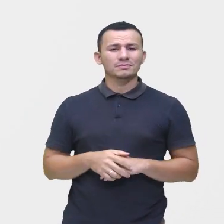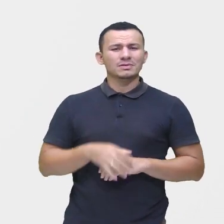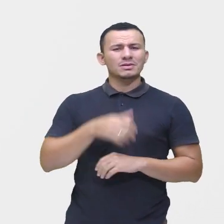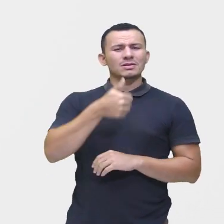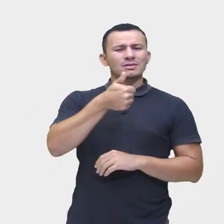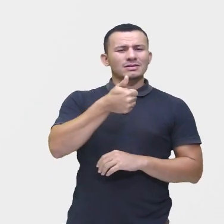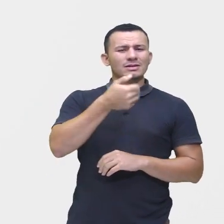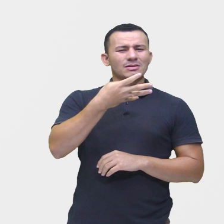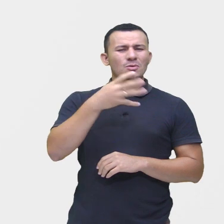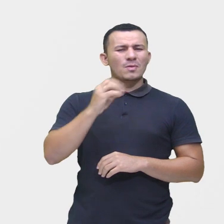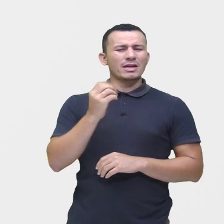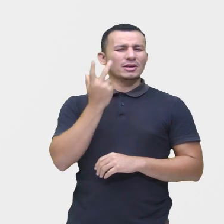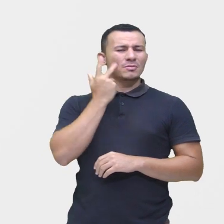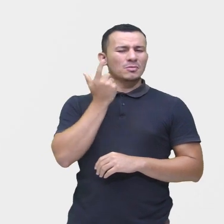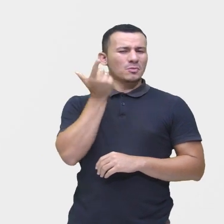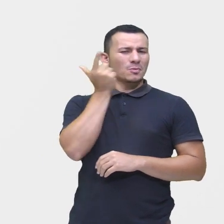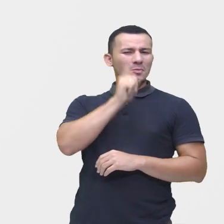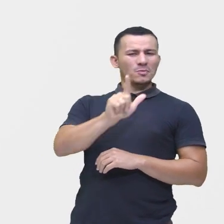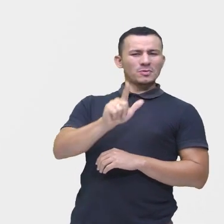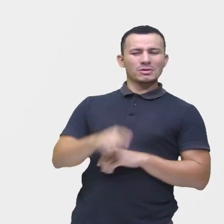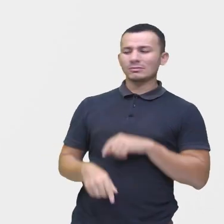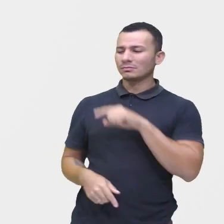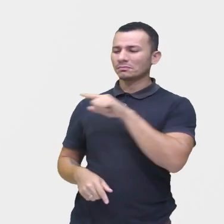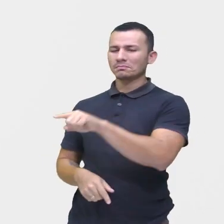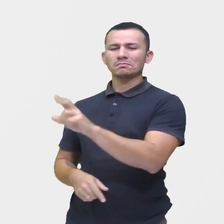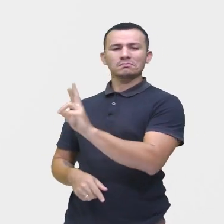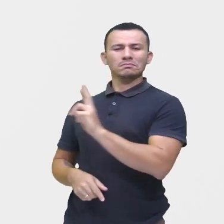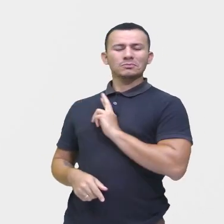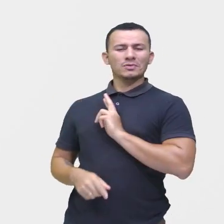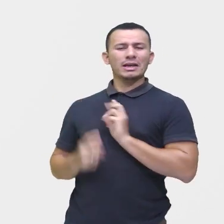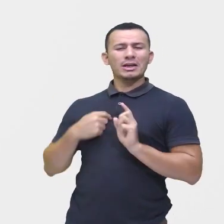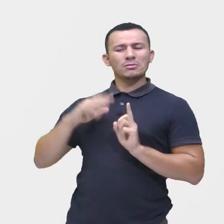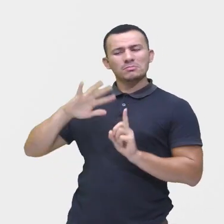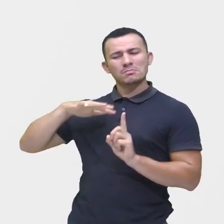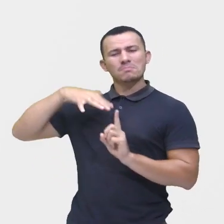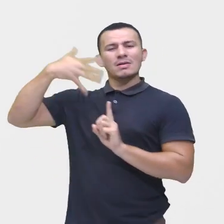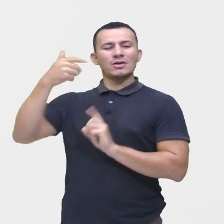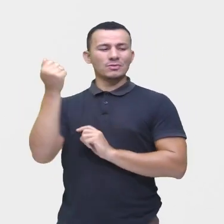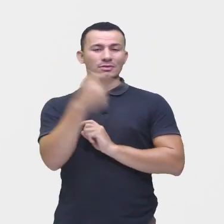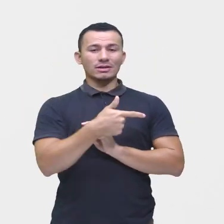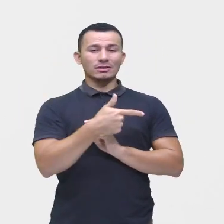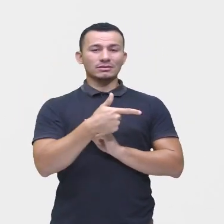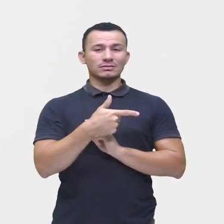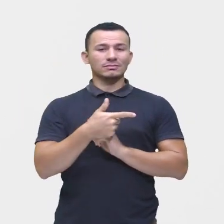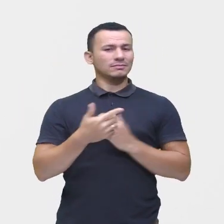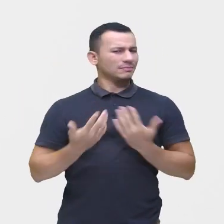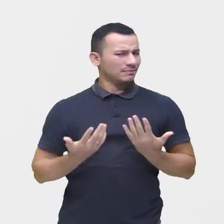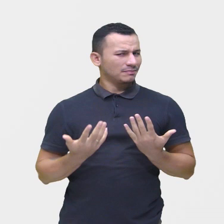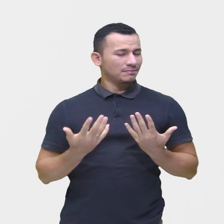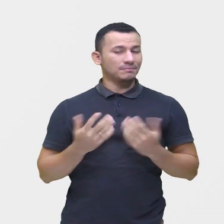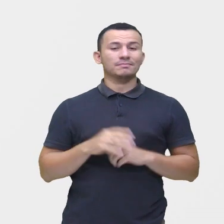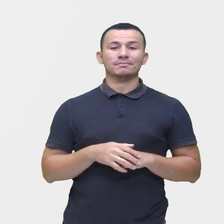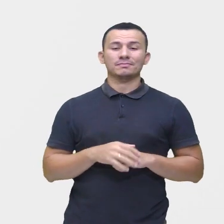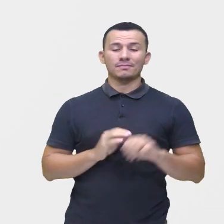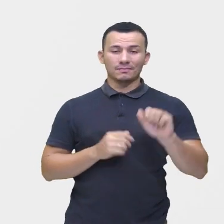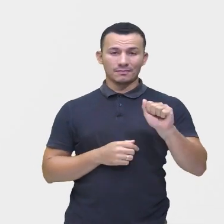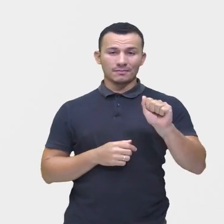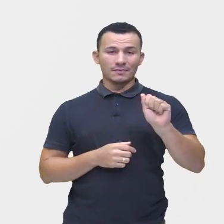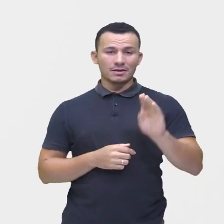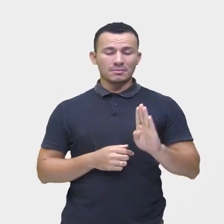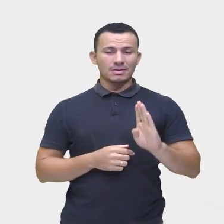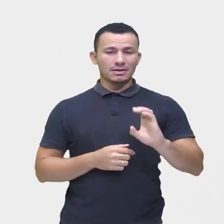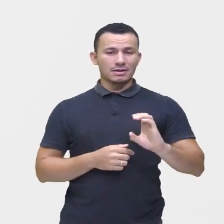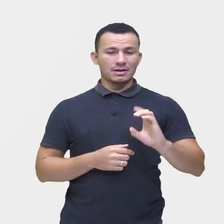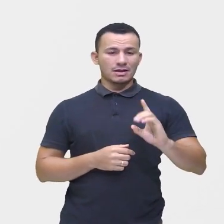140 bombons. E a outra diz, ganhei o quíntuplo. Quantos bombons a outra ganhou? Letra A, 500. Letra